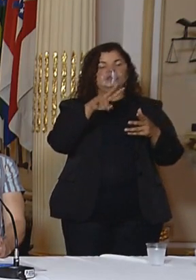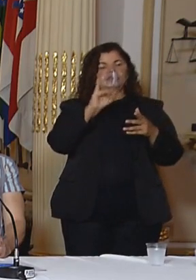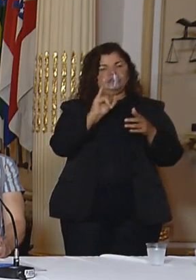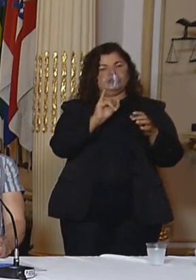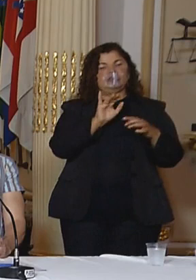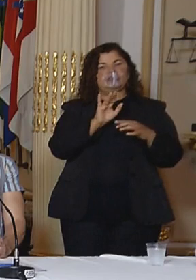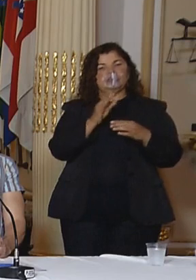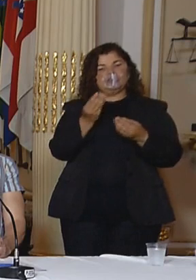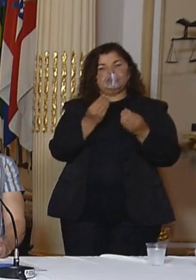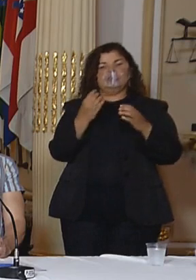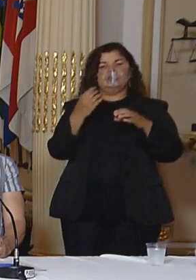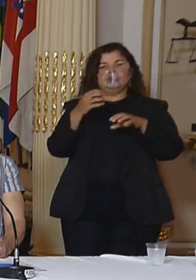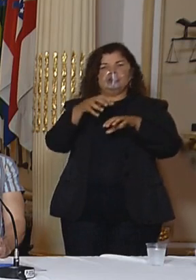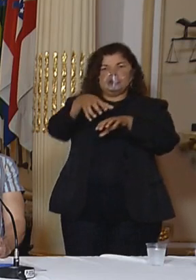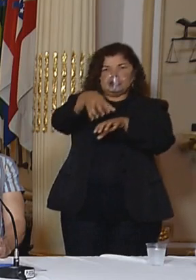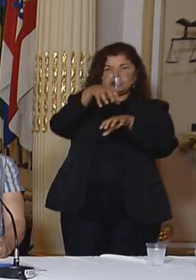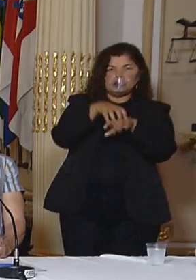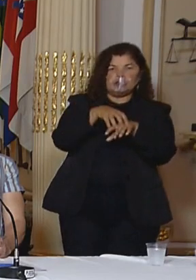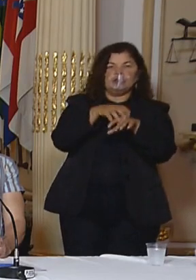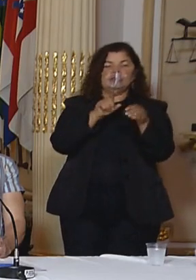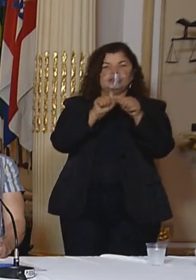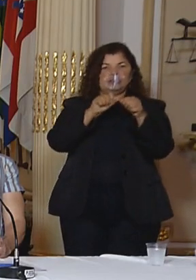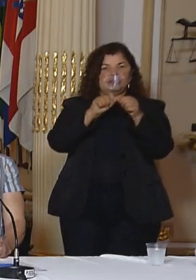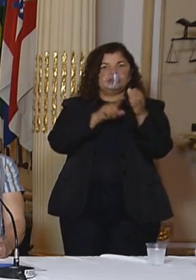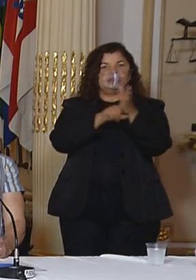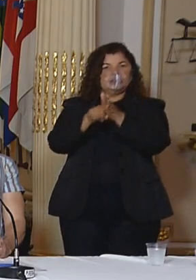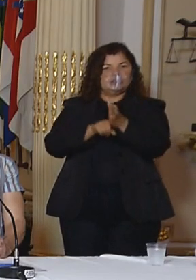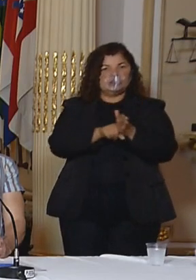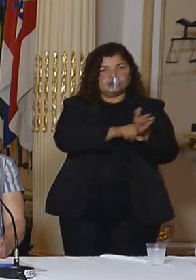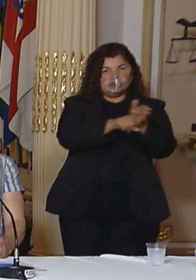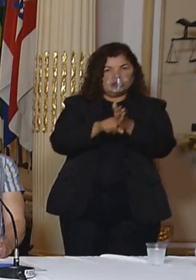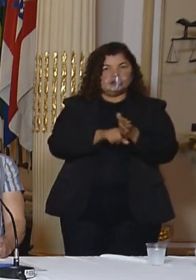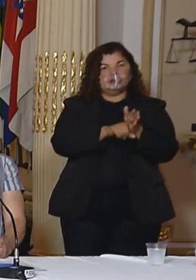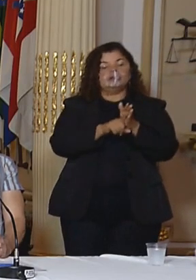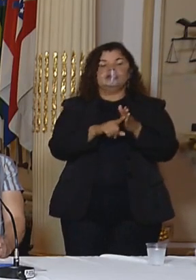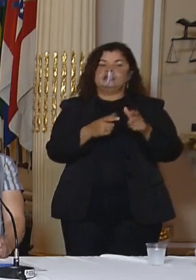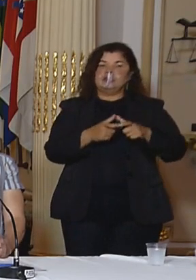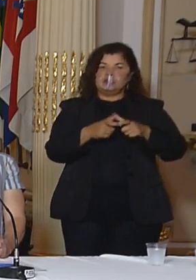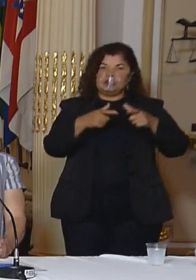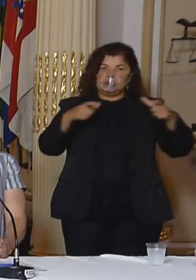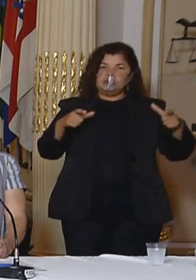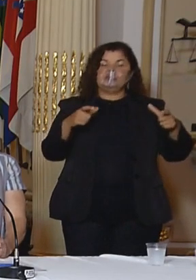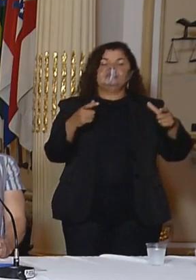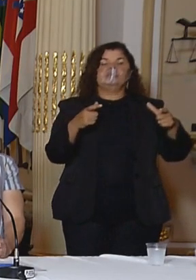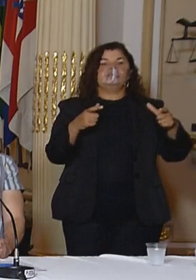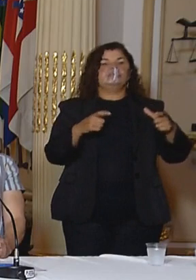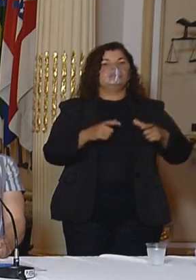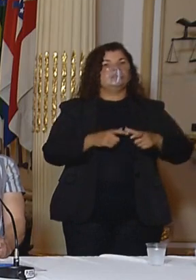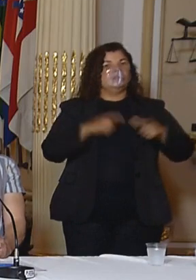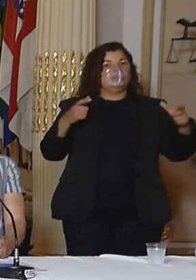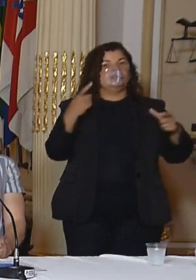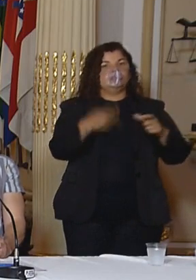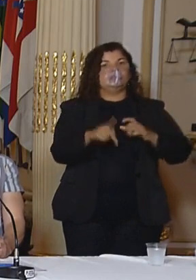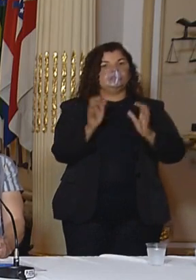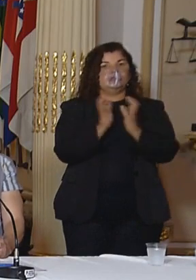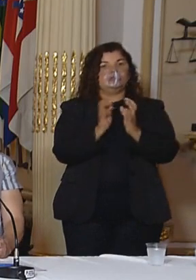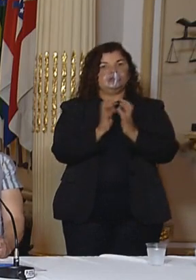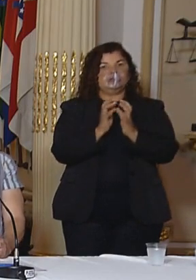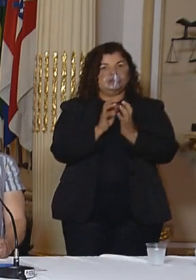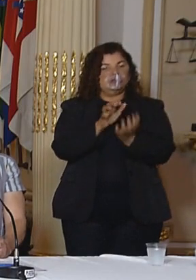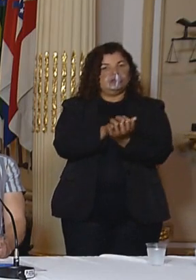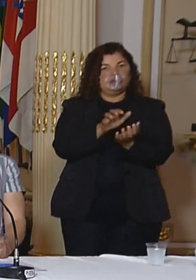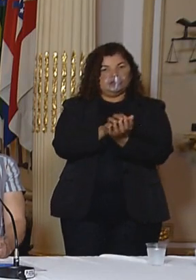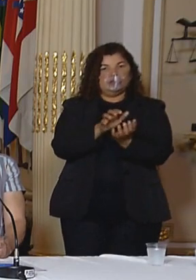de transporte para esses exames. Então, também já é uma ampliação de capacidade de testagem. Na última semana, tivemos o IMIP